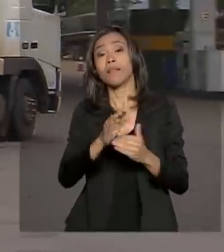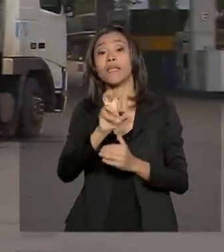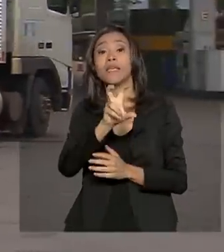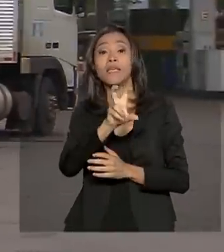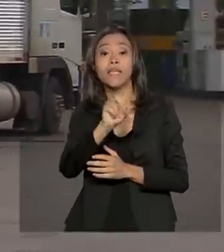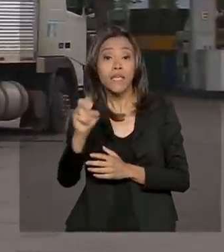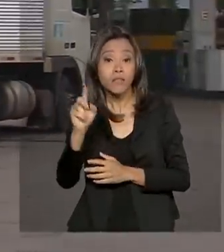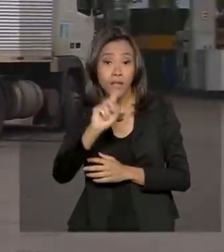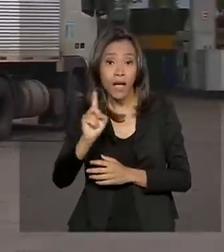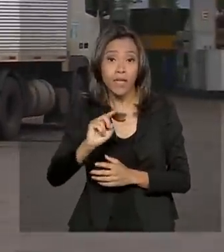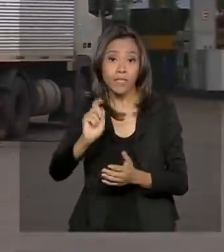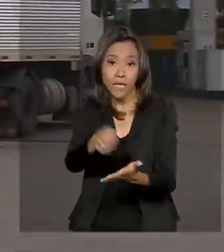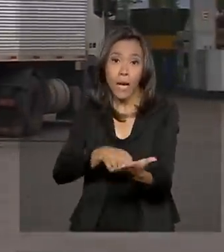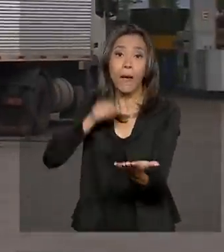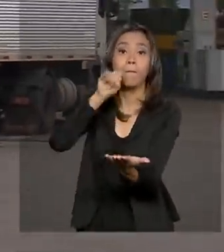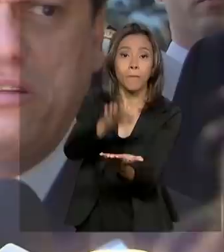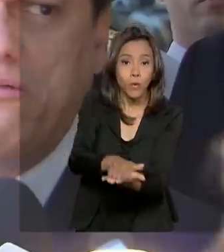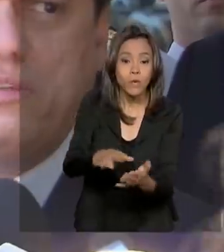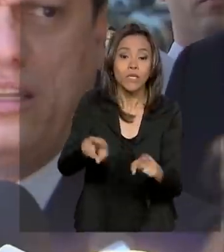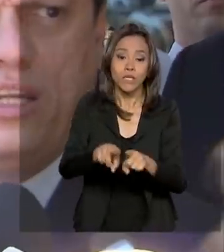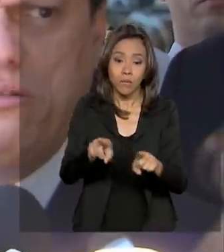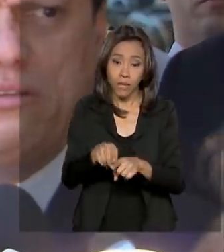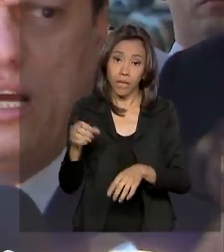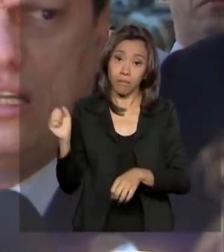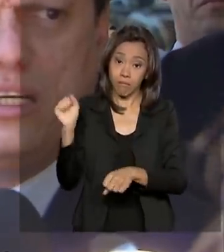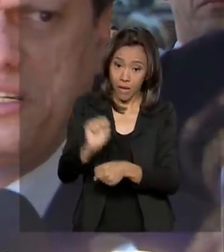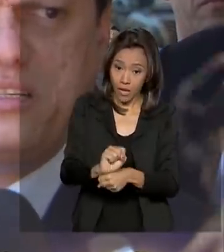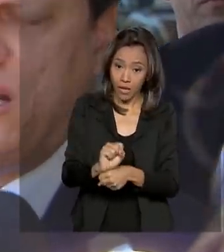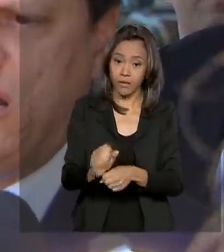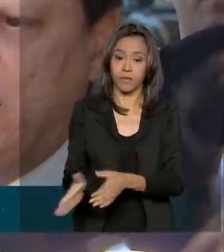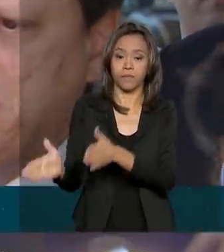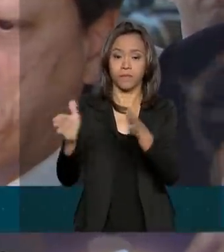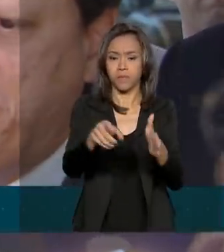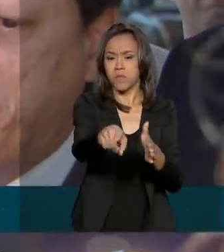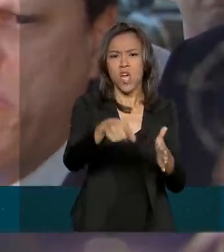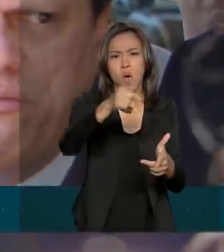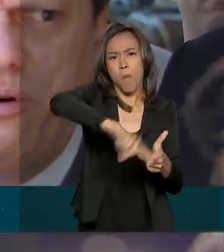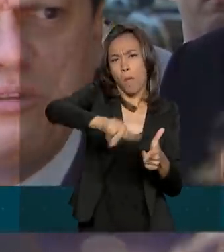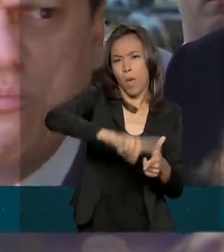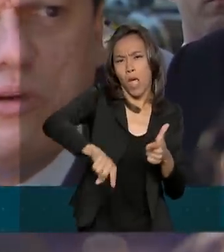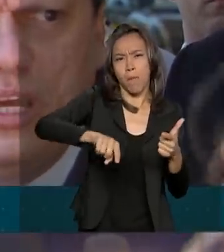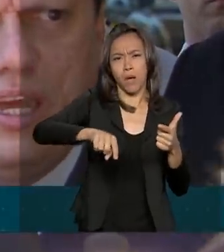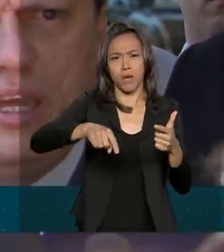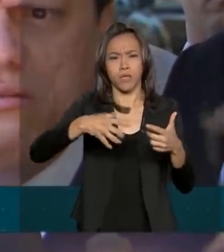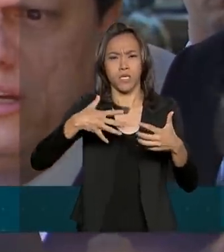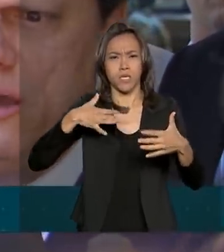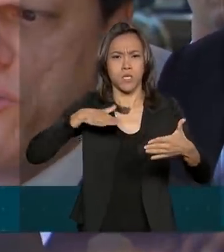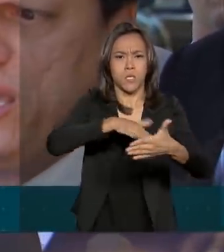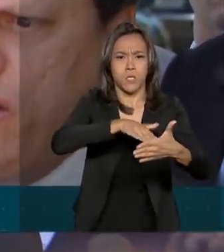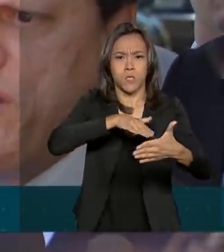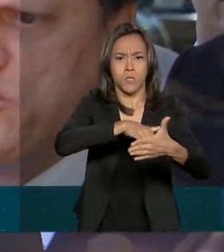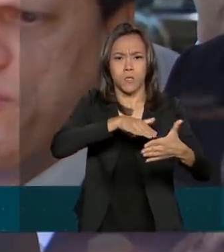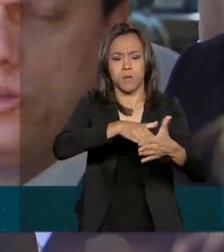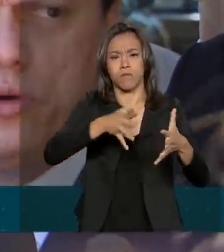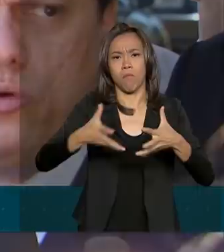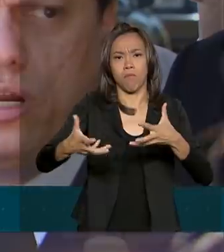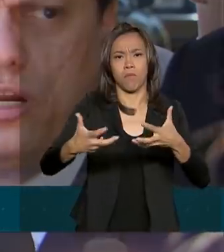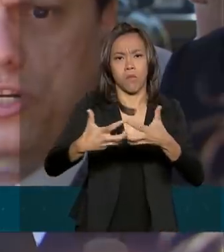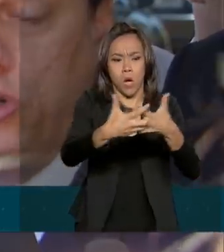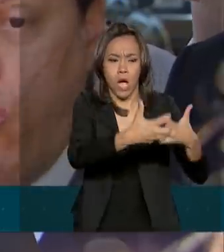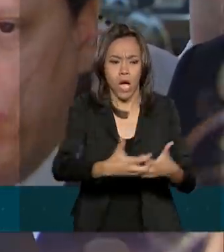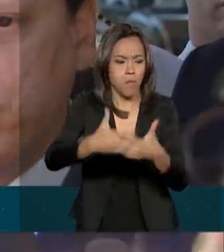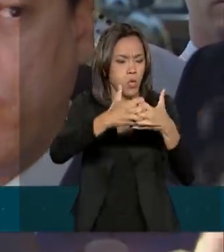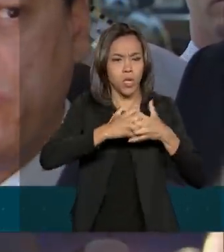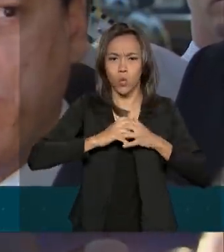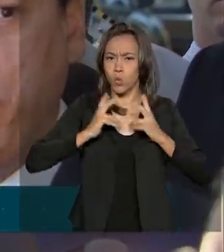de postos de paradas nas rodovias um patê no nada nas estradas não houve nenhum ponto de bloqueio porque é um respeito muito grande